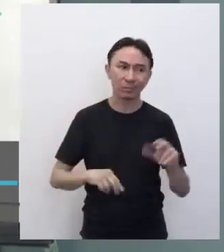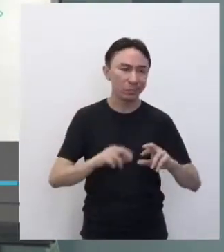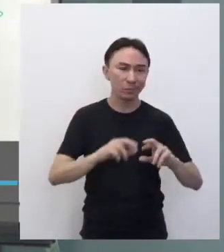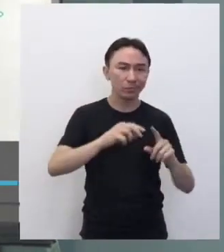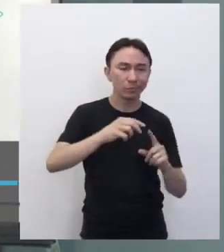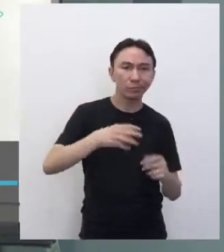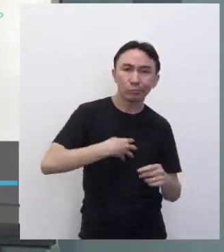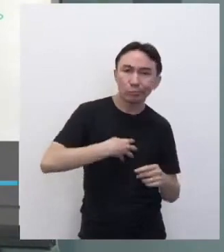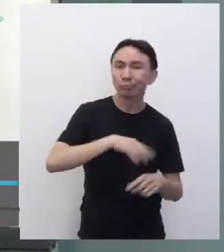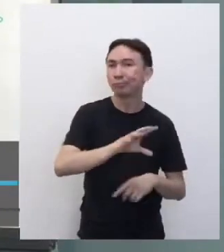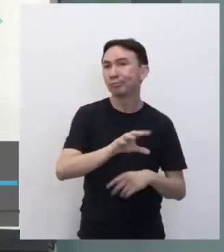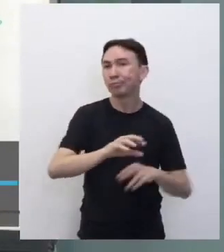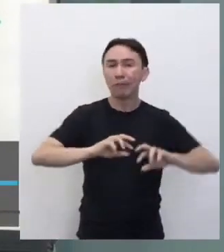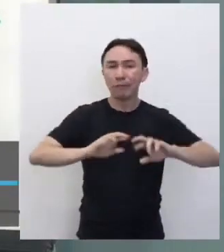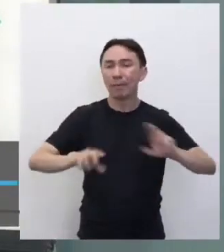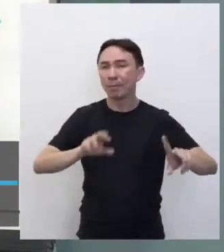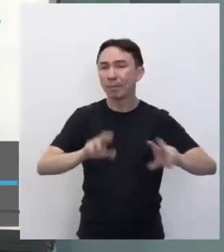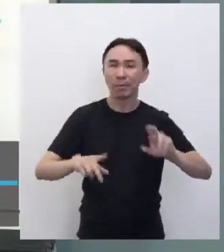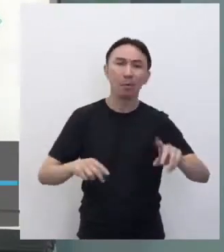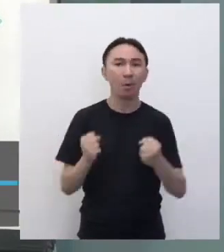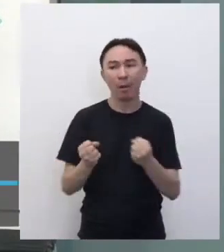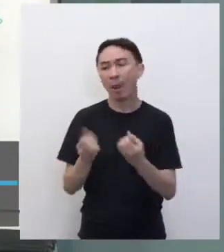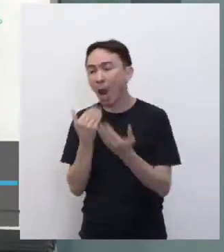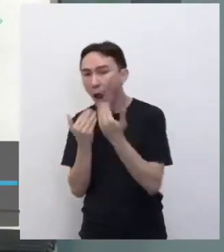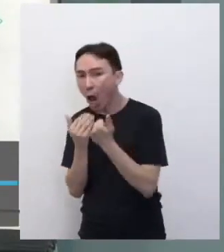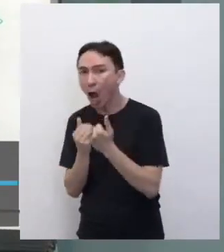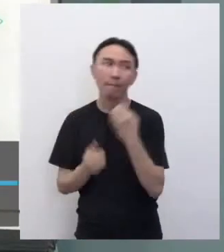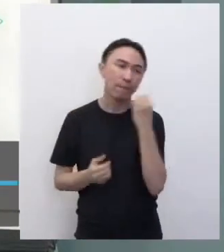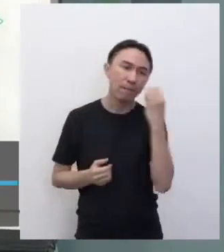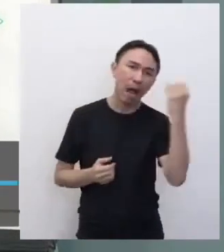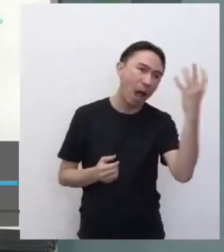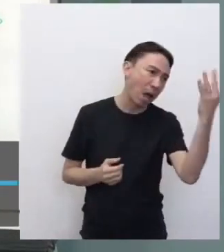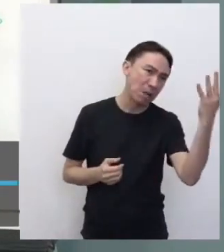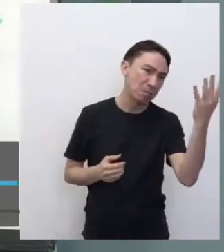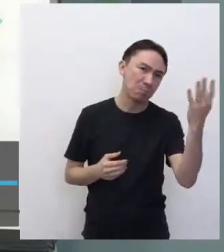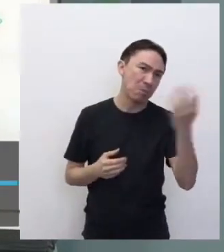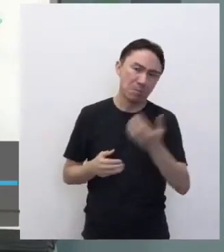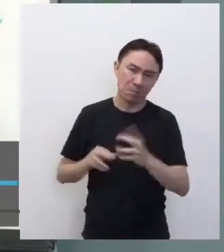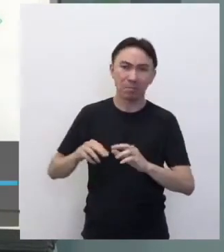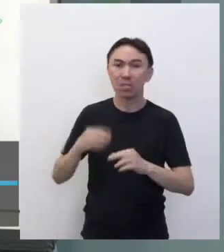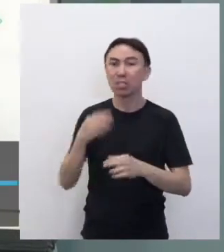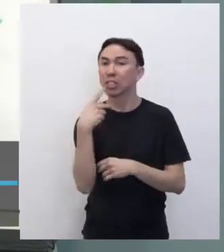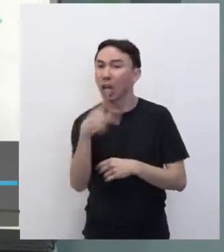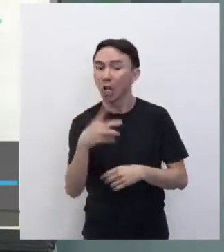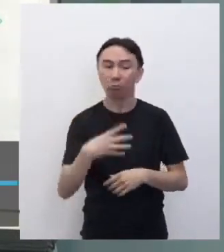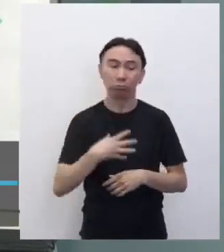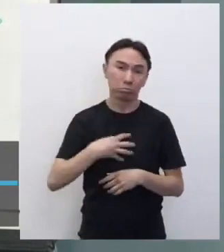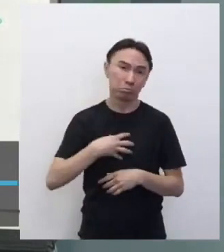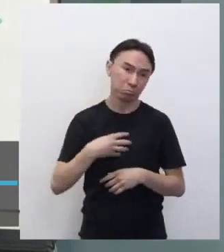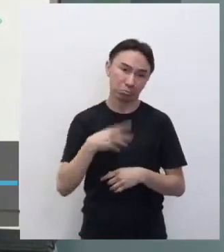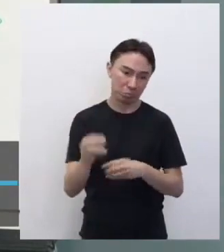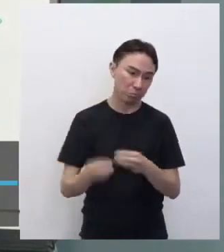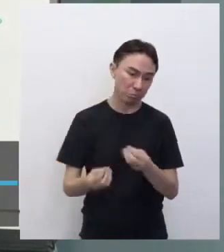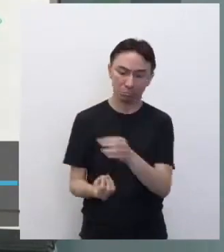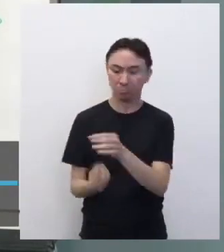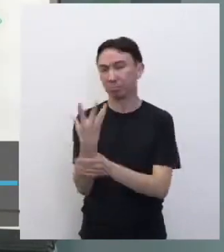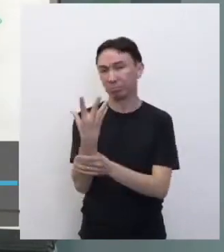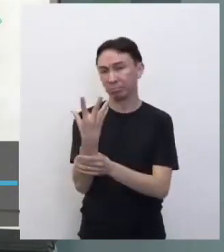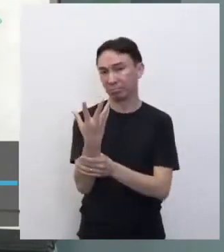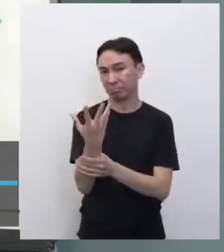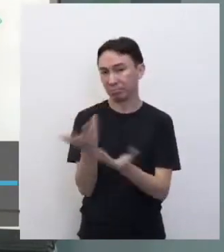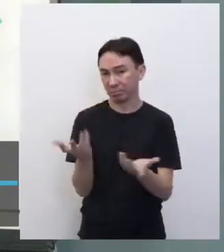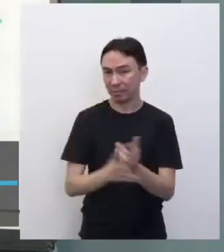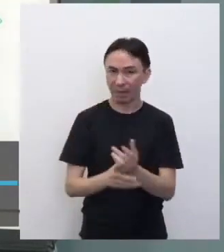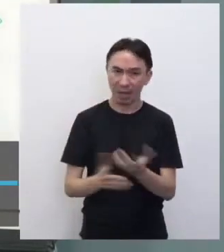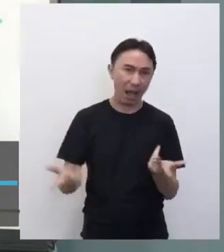sobre viagens. Aí, você cria o seu estilo. E o mais importante é que aqui é bem informal, uhum. né? Então,